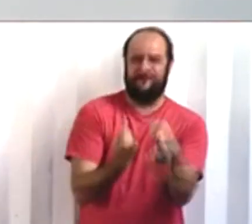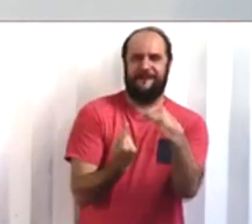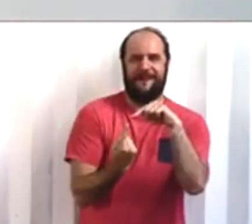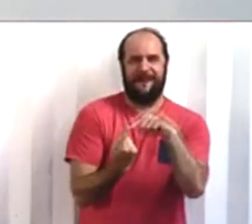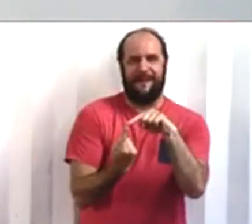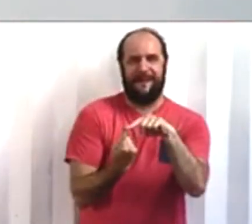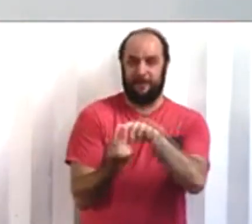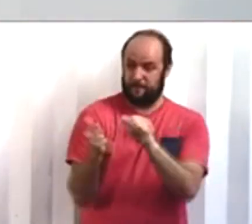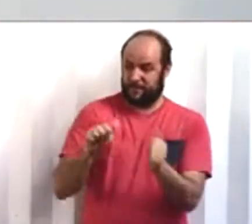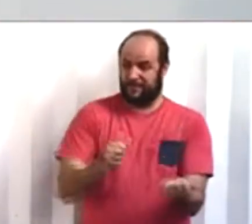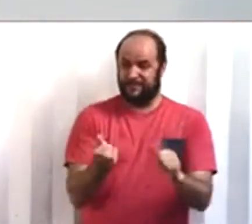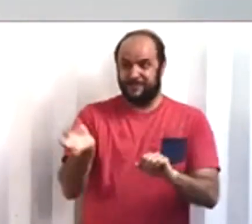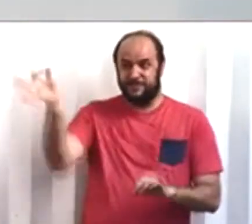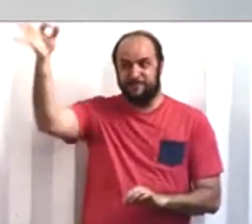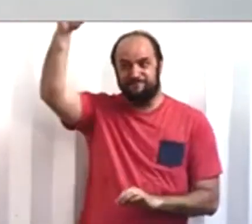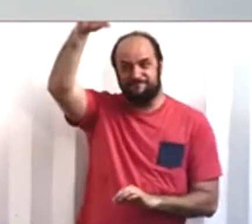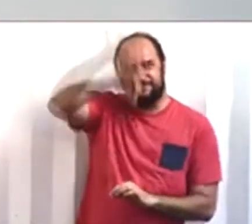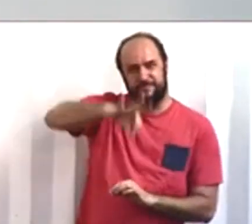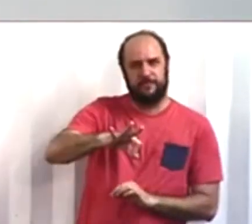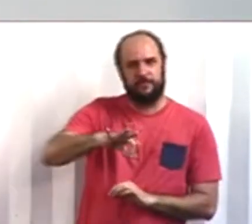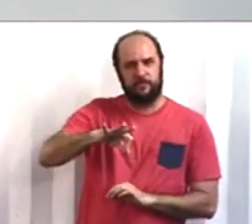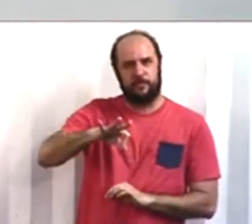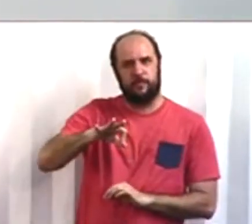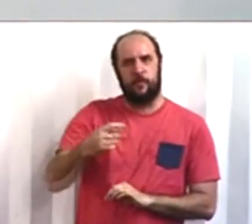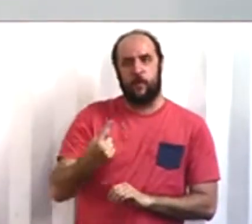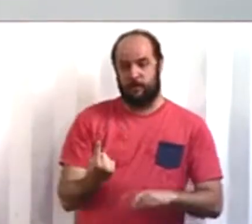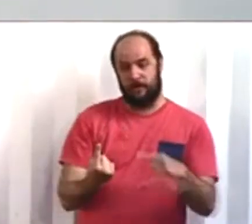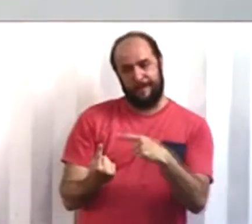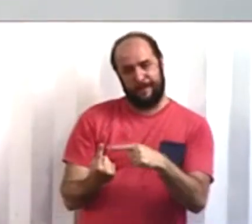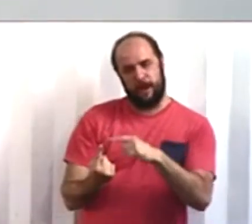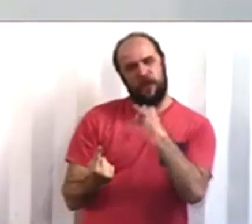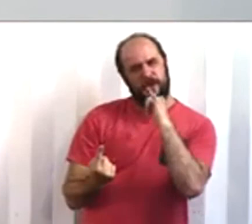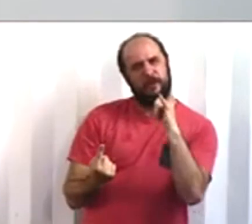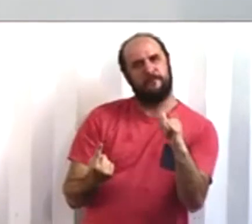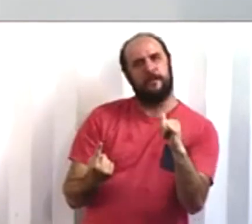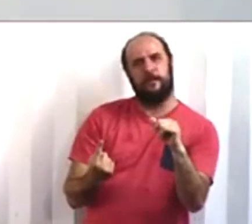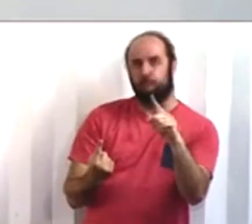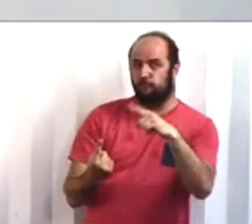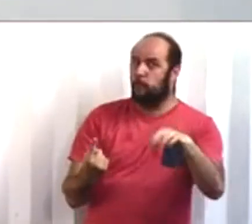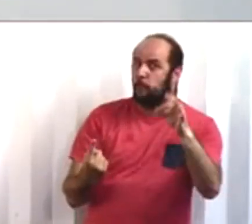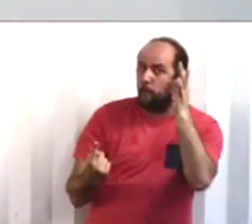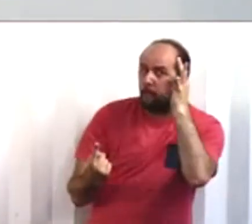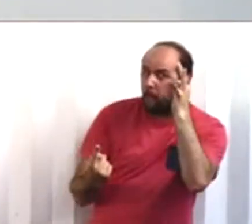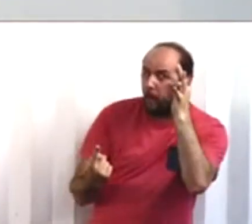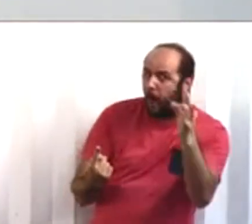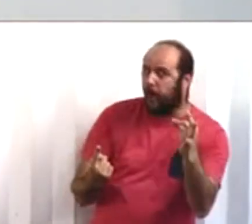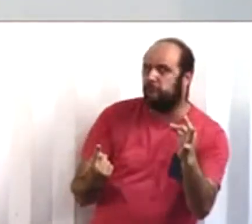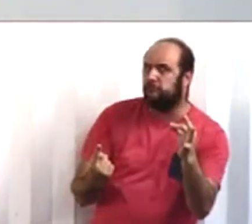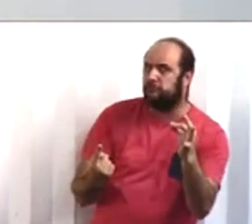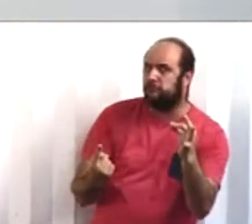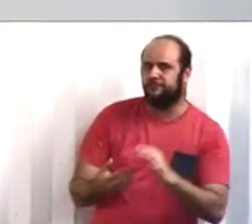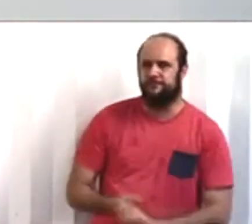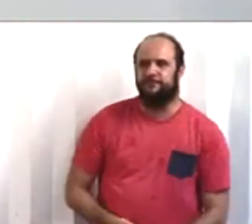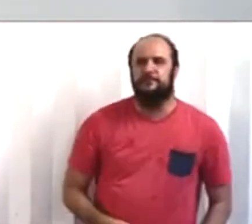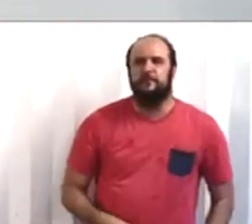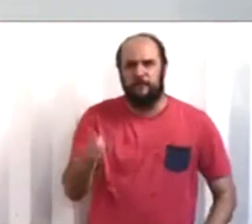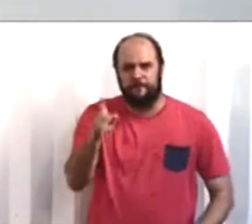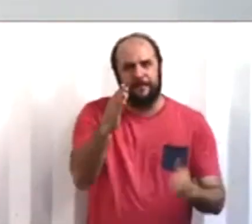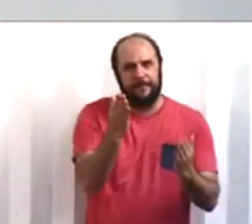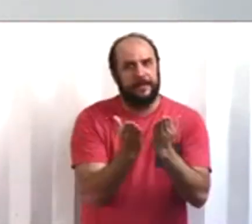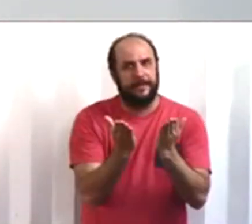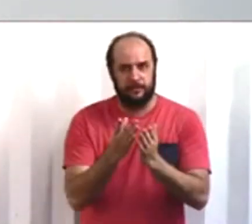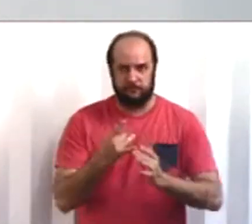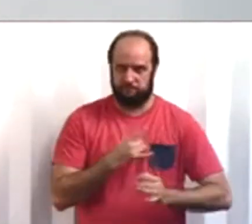Santo. E o que ele tem para falar, ouçam. Deixa eu lhes dizer uma coisa muito simples. Você que é cristão há muito tempo não